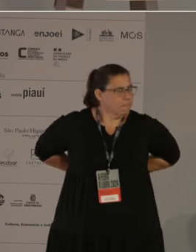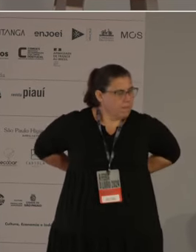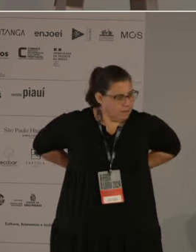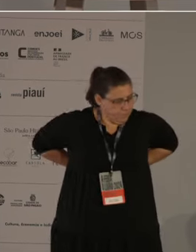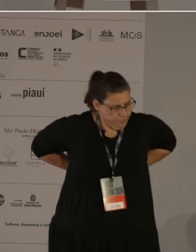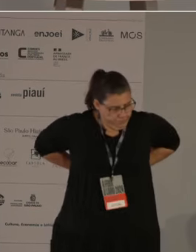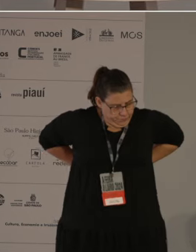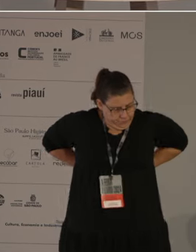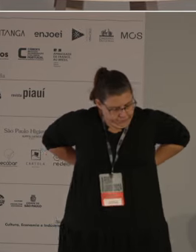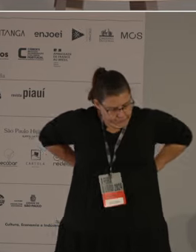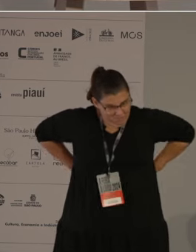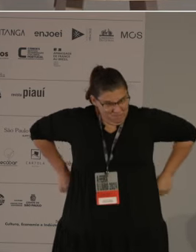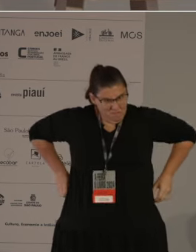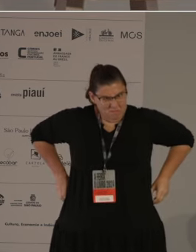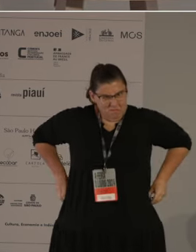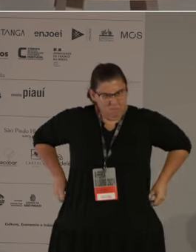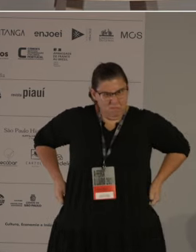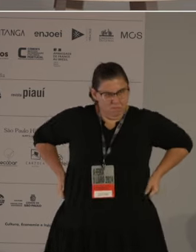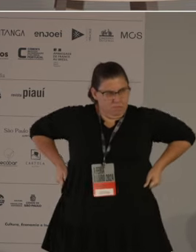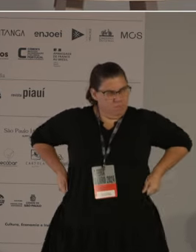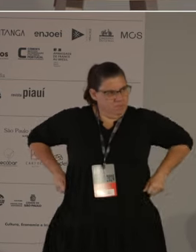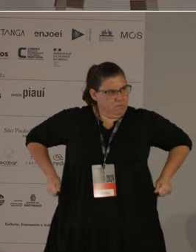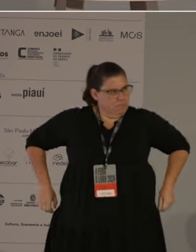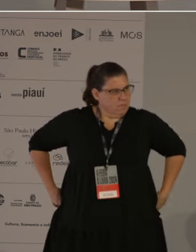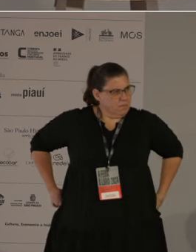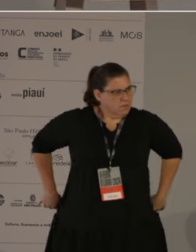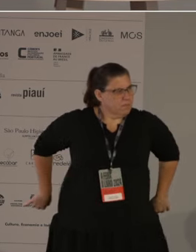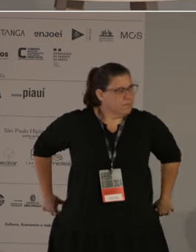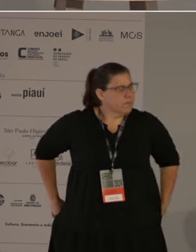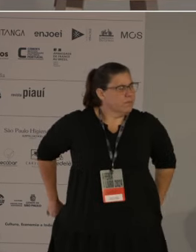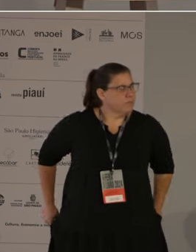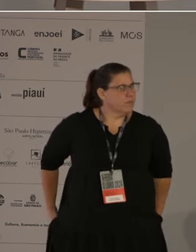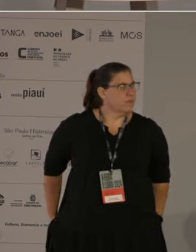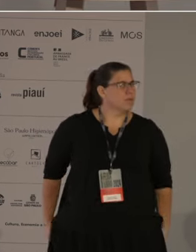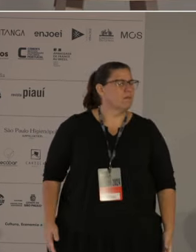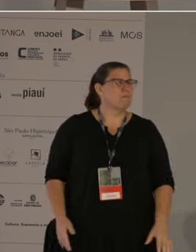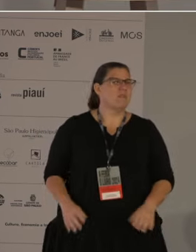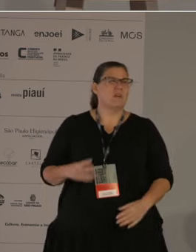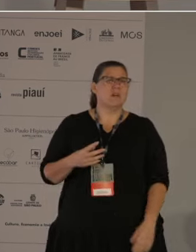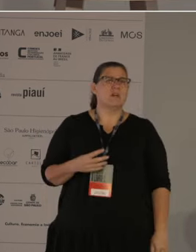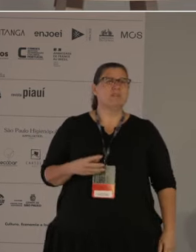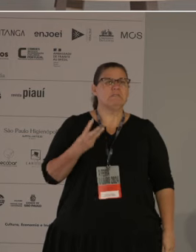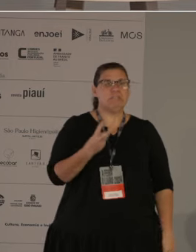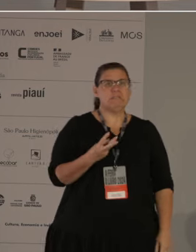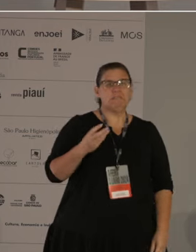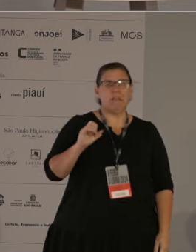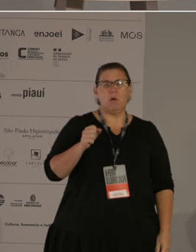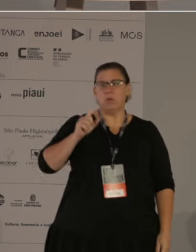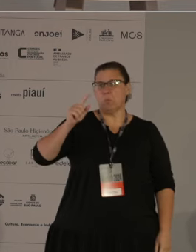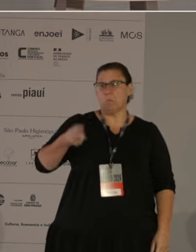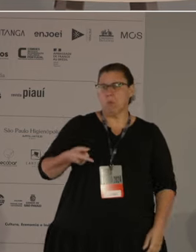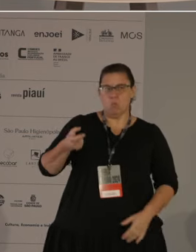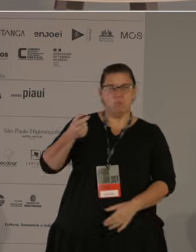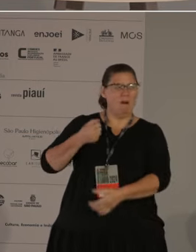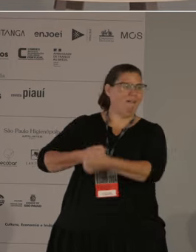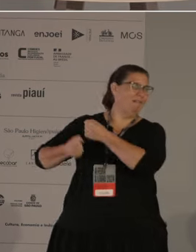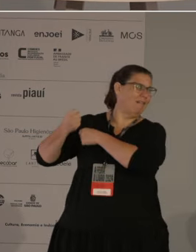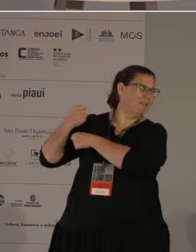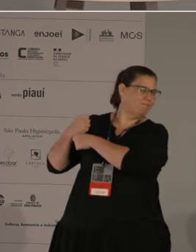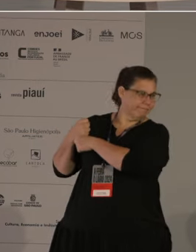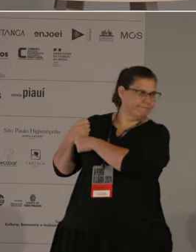processo técnico, que eu não vou entrar nos detalhes aqui também, mas isso vai lá para casa de 37, 38 mil anos, né, as idades